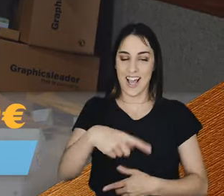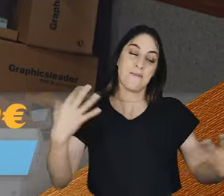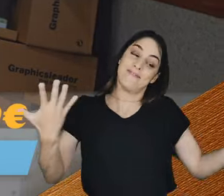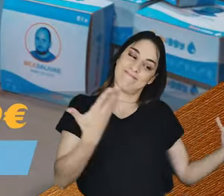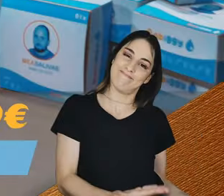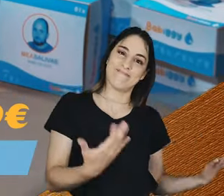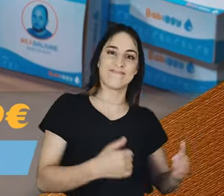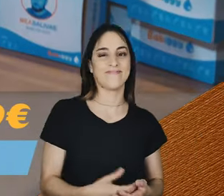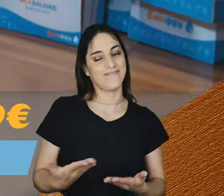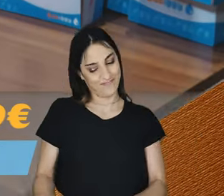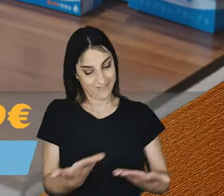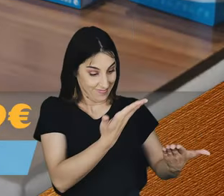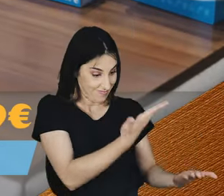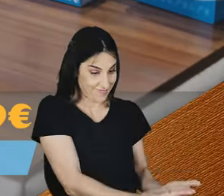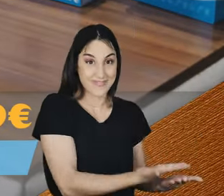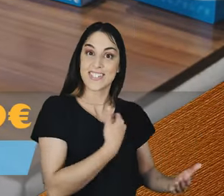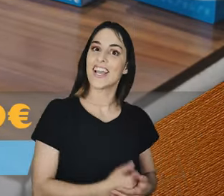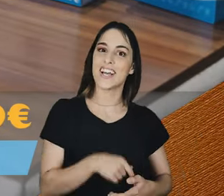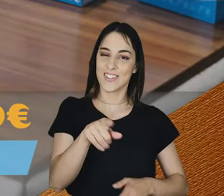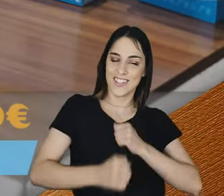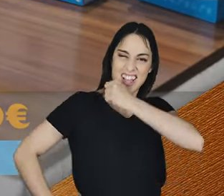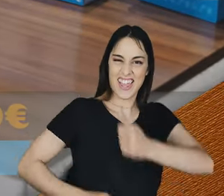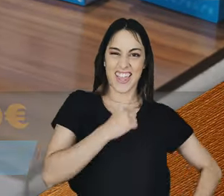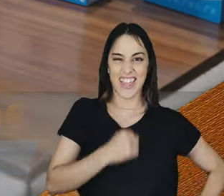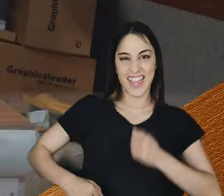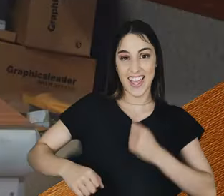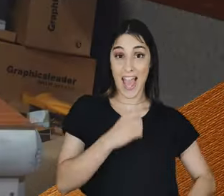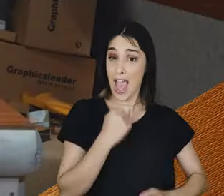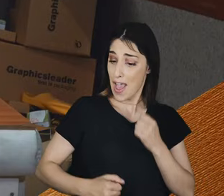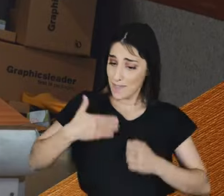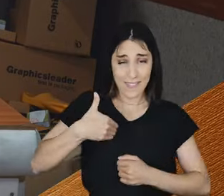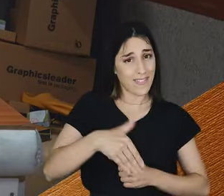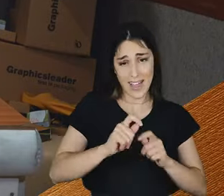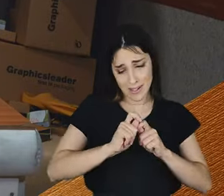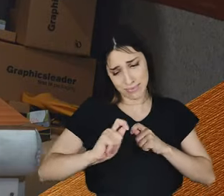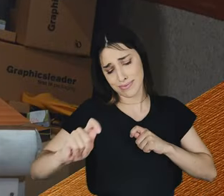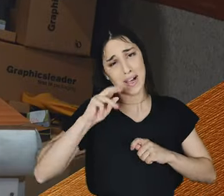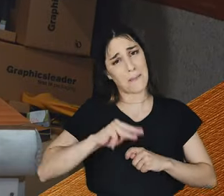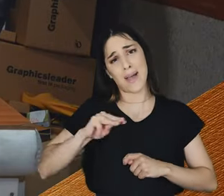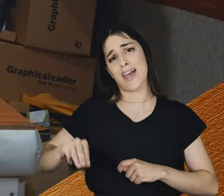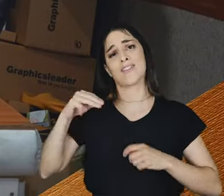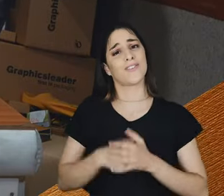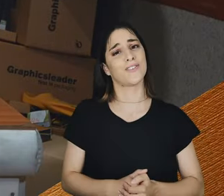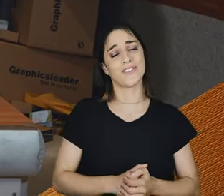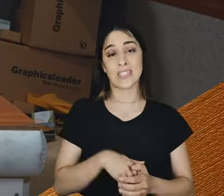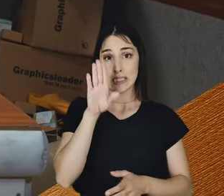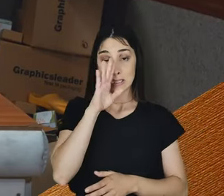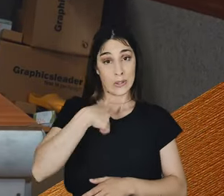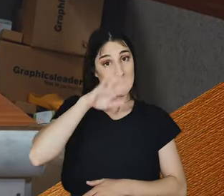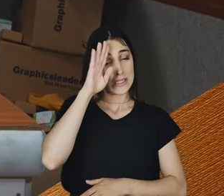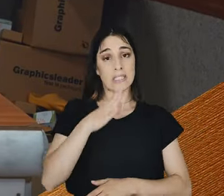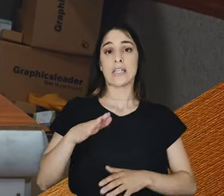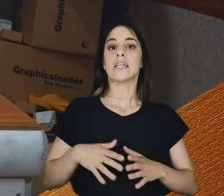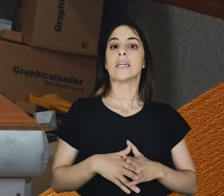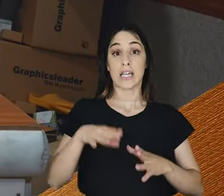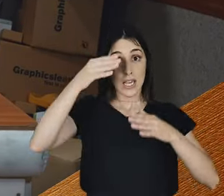Pois, tome isto, Vitor. Vai correr uma maratona com isto, Vitor. Vai correr uma maratona. Sou bom só cabelo. Esse? Sim.